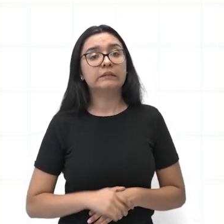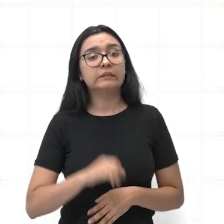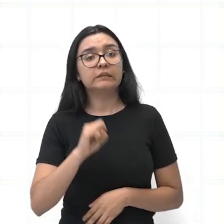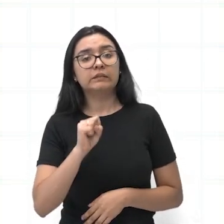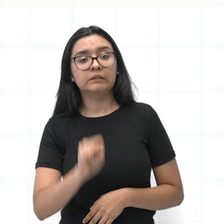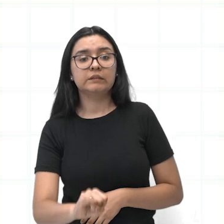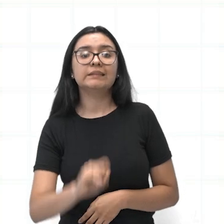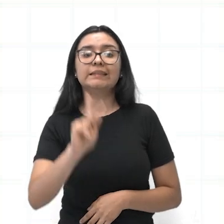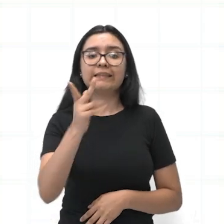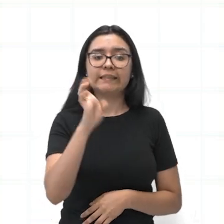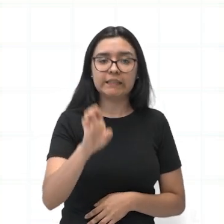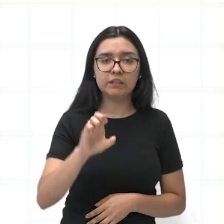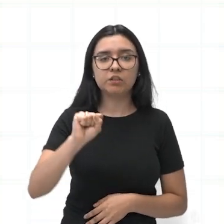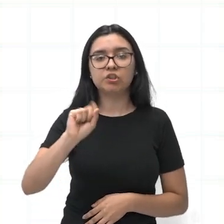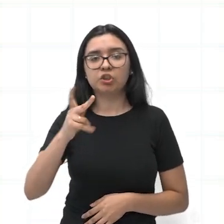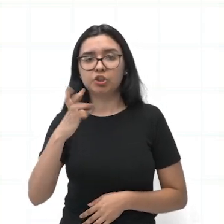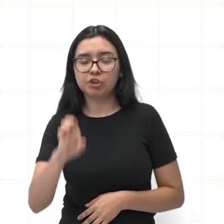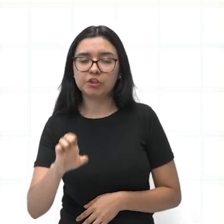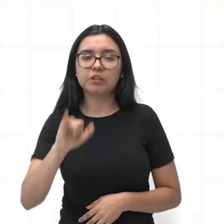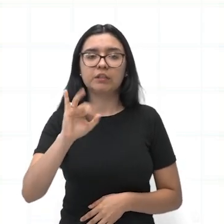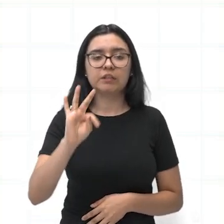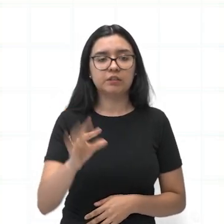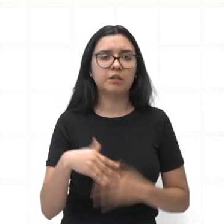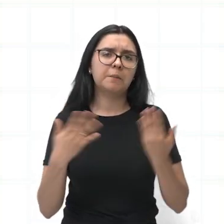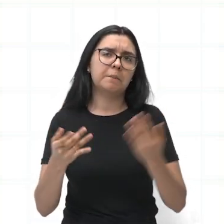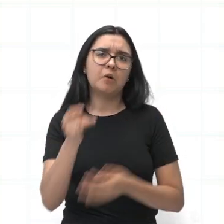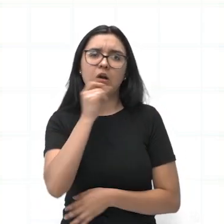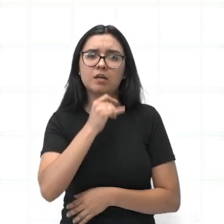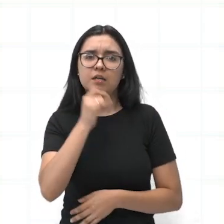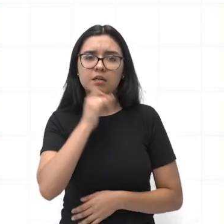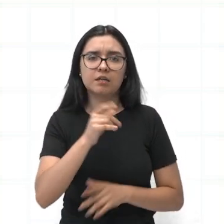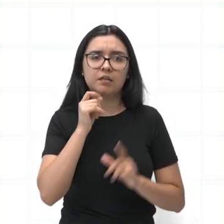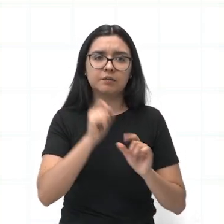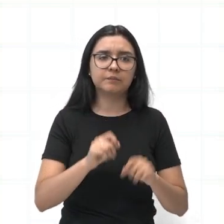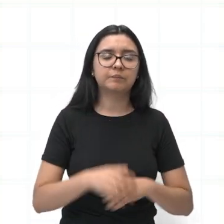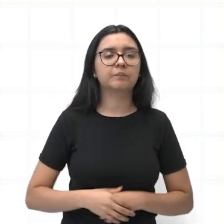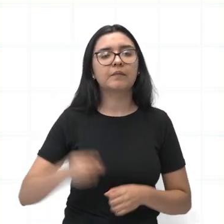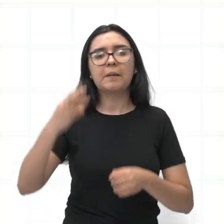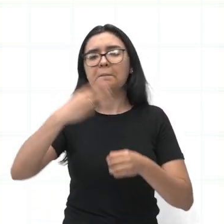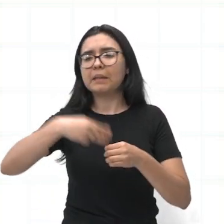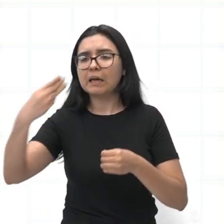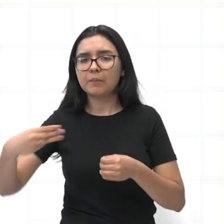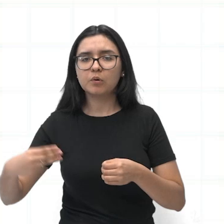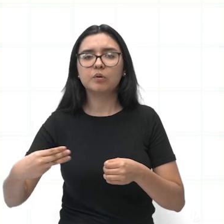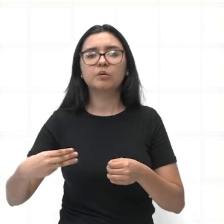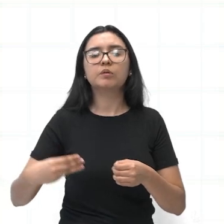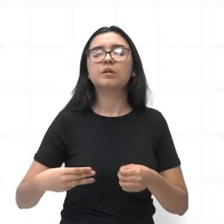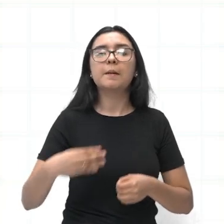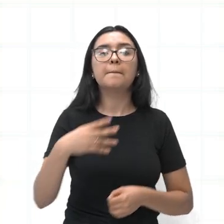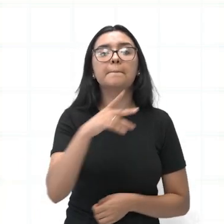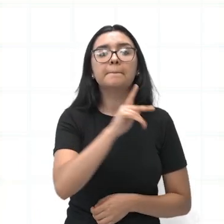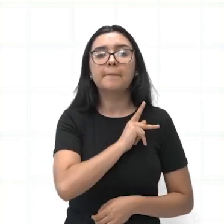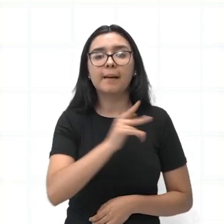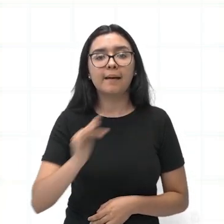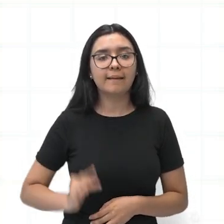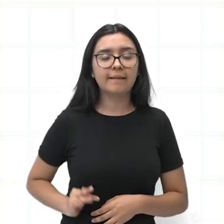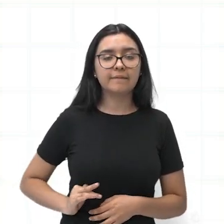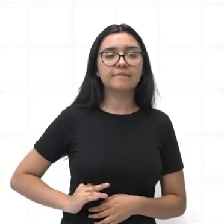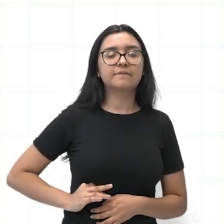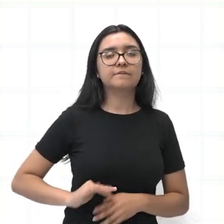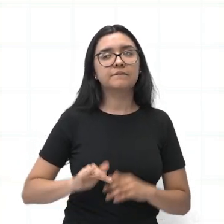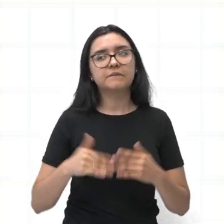falar em Altazes, por exemplo, em Manacapuru, em Presidente